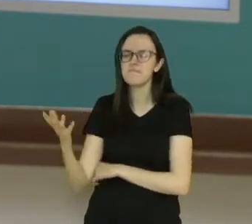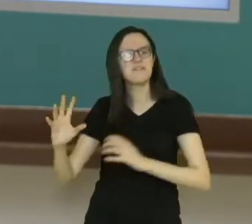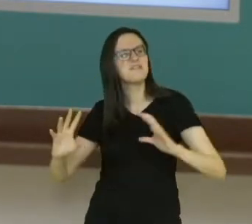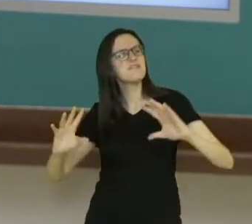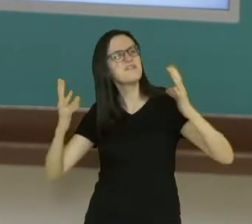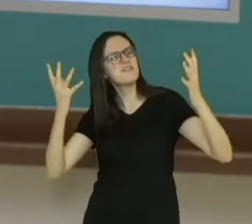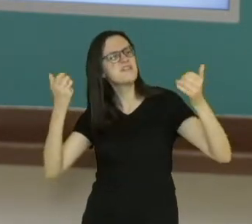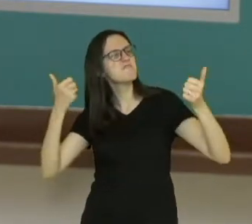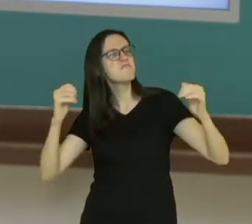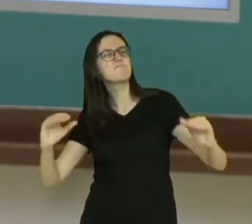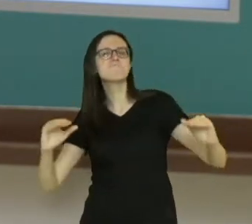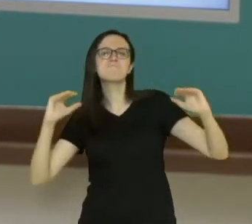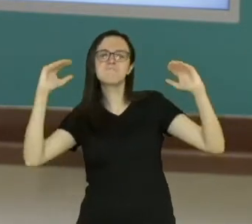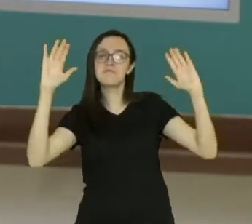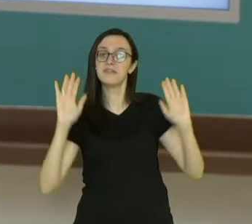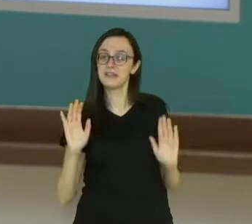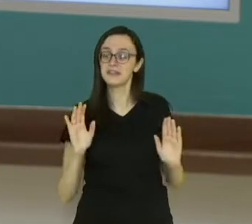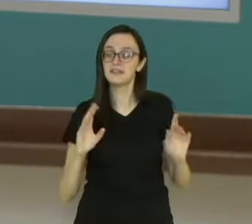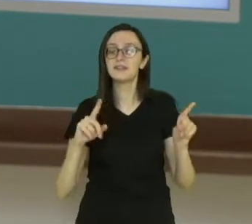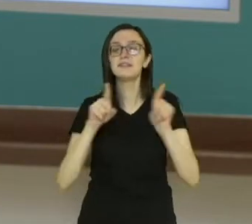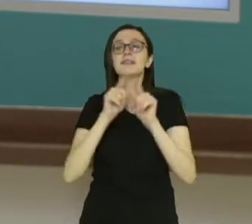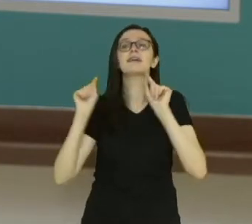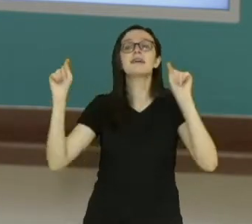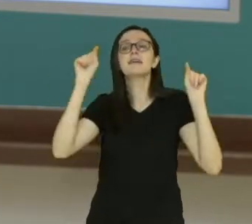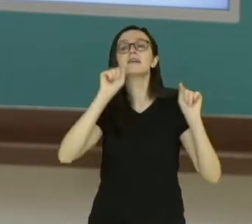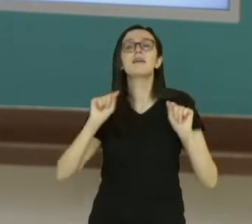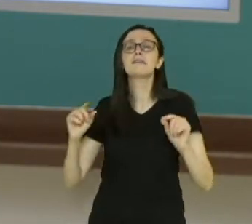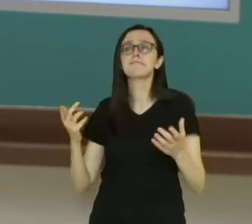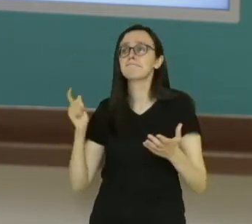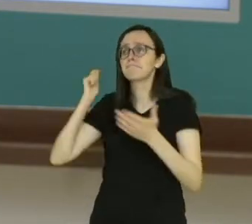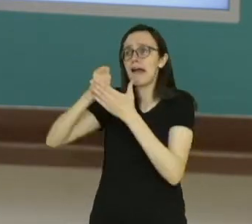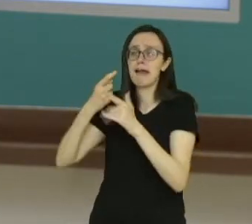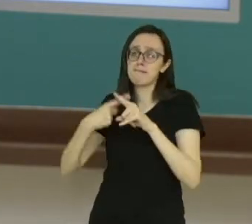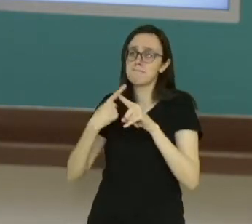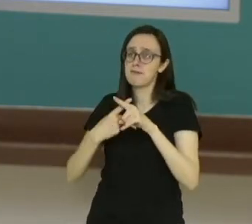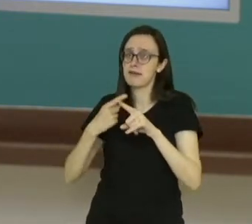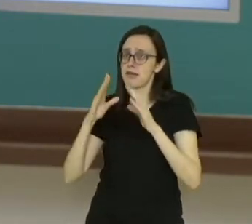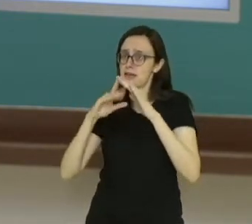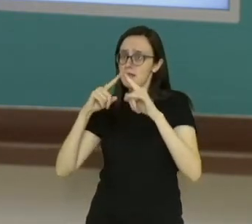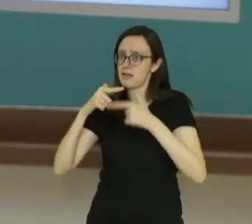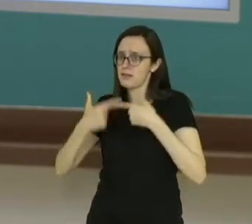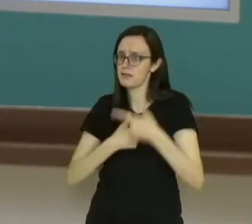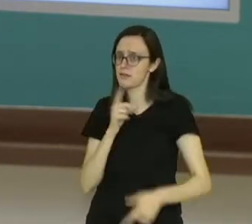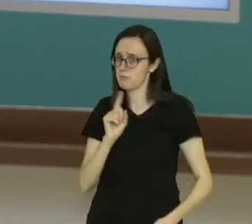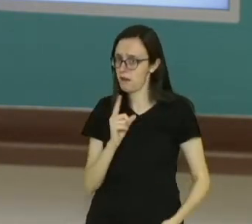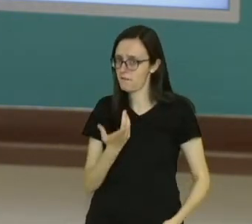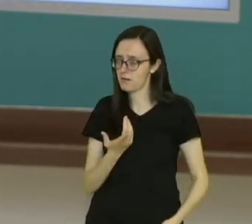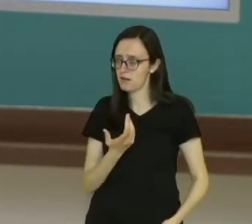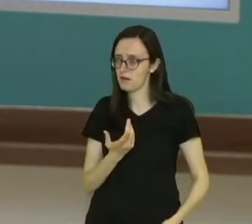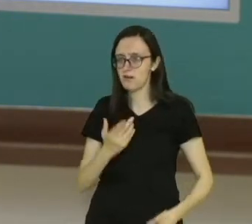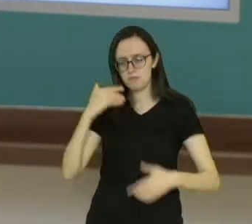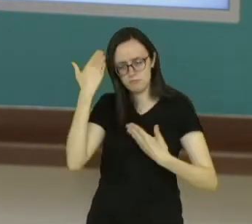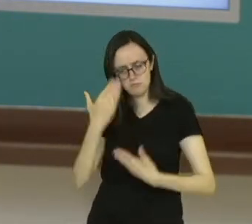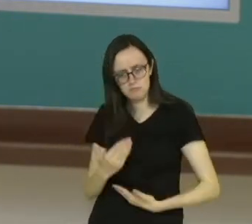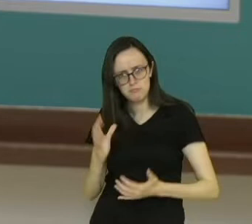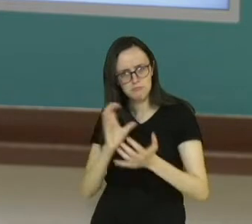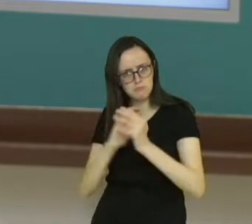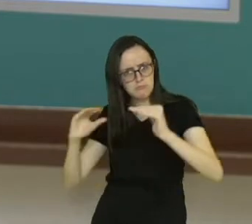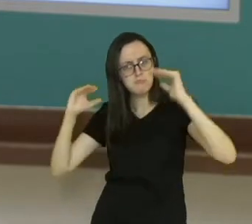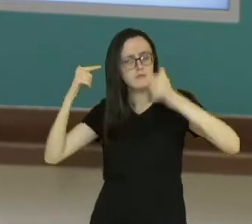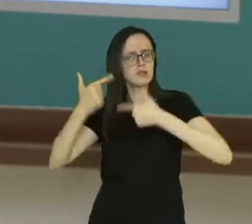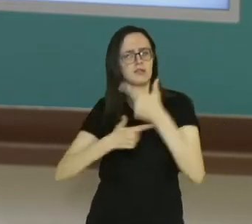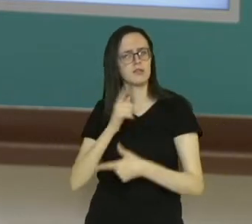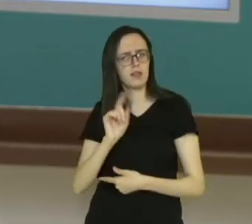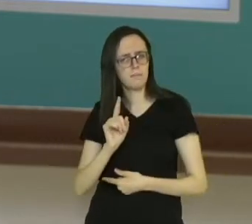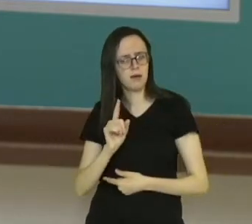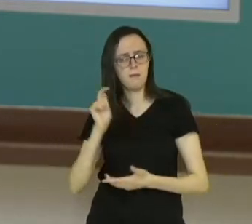festa, ostentação. E quem é que sustentava tudo isso? Porque clero não trabalhava. Nobreza não trabalhava,